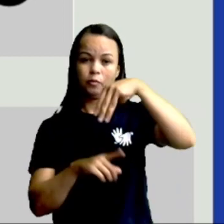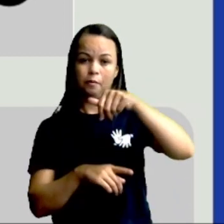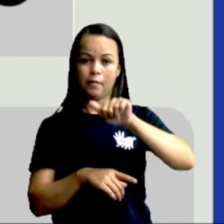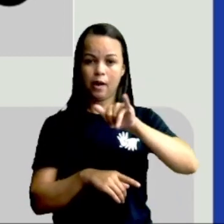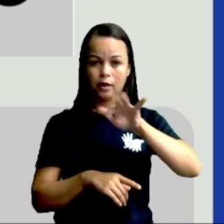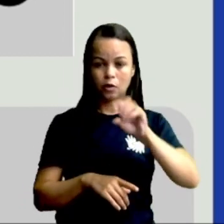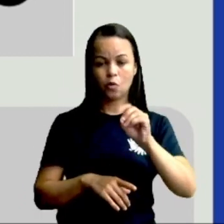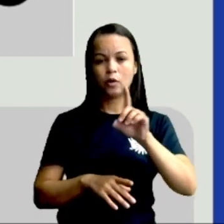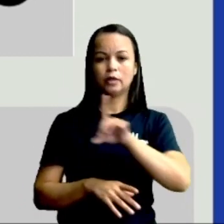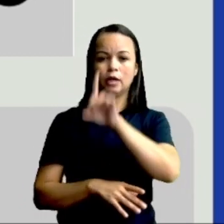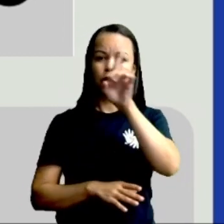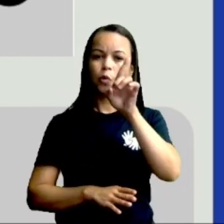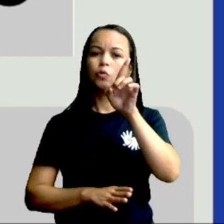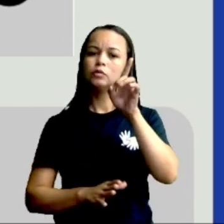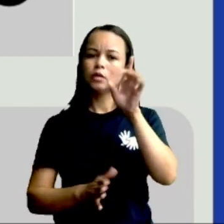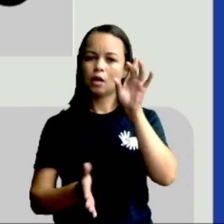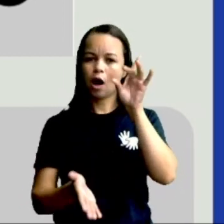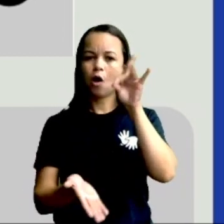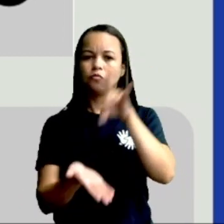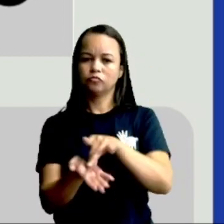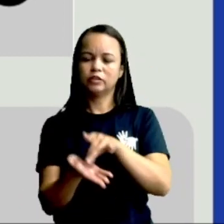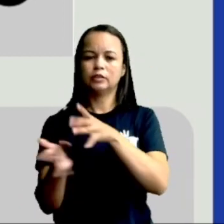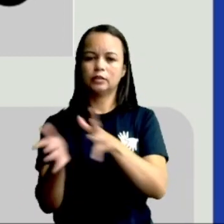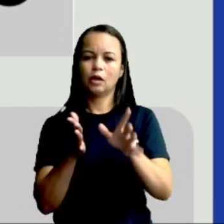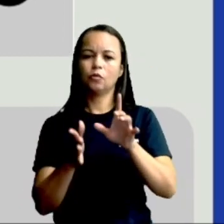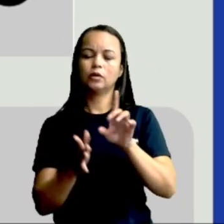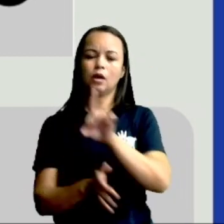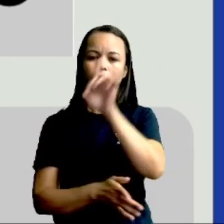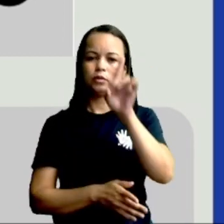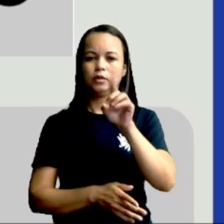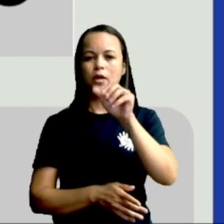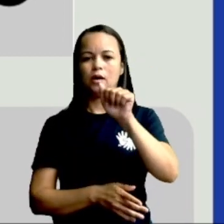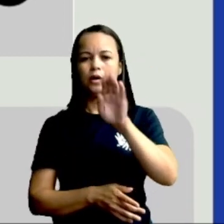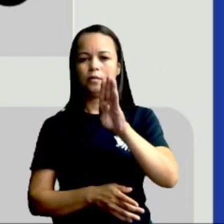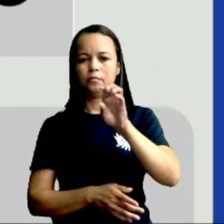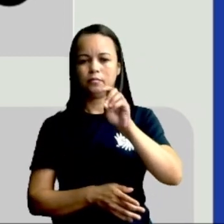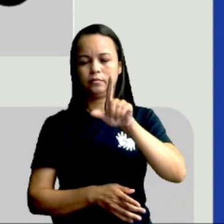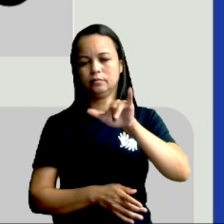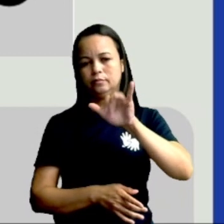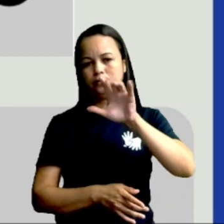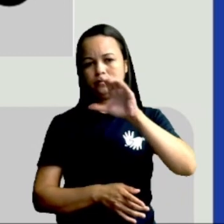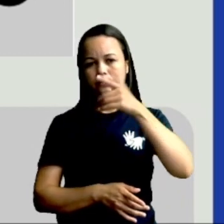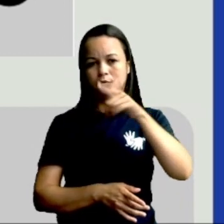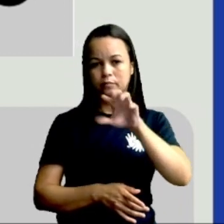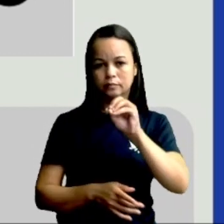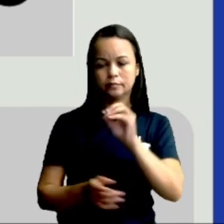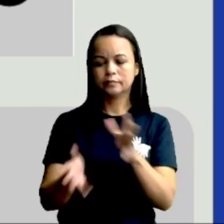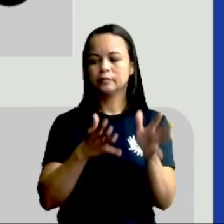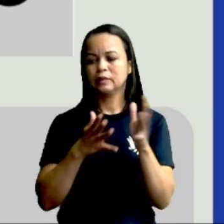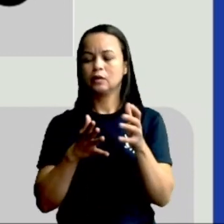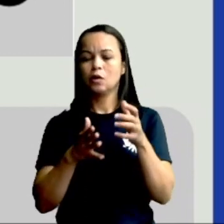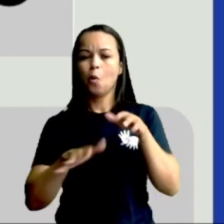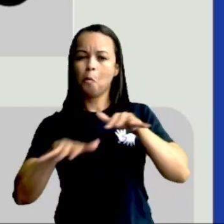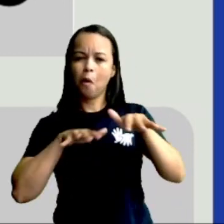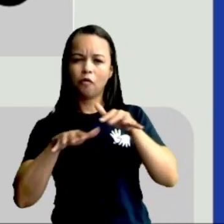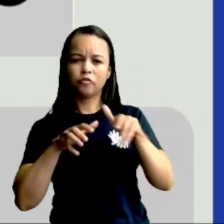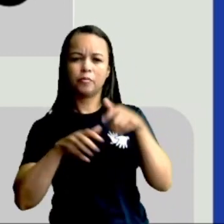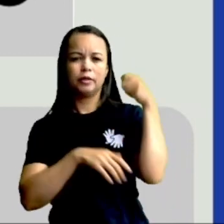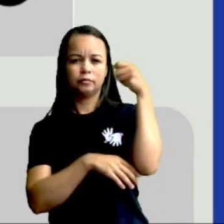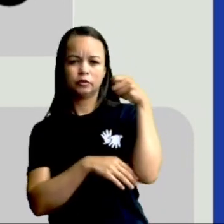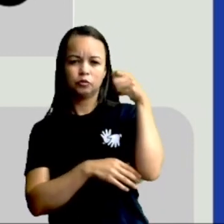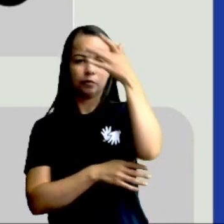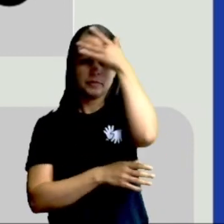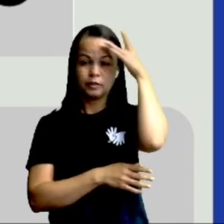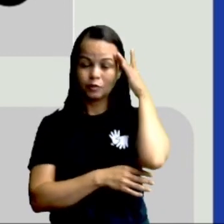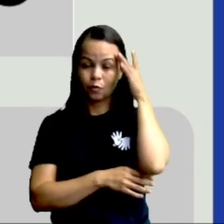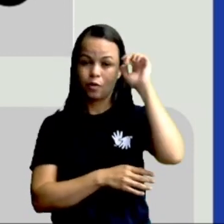considerado oficialmente o dia da abolição. No entanto, o movimento negro, as pessoas